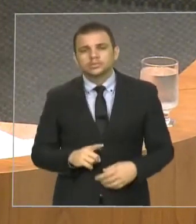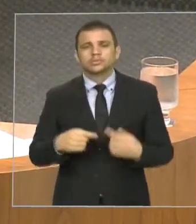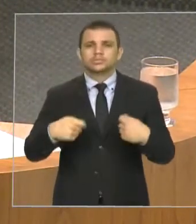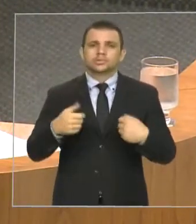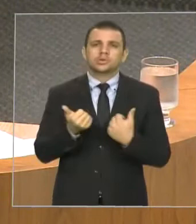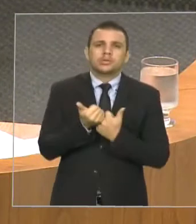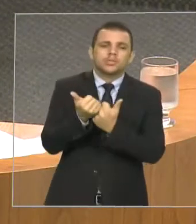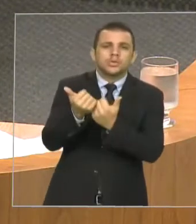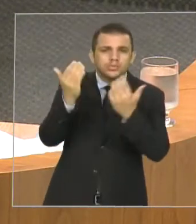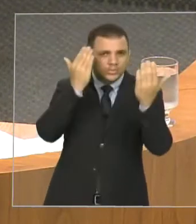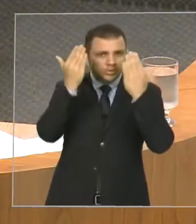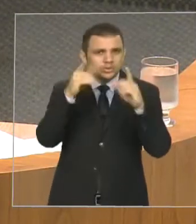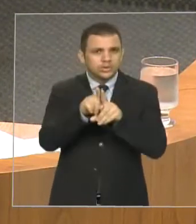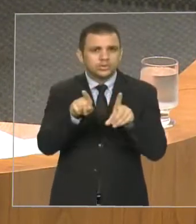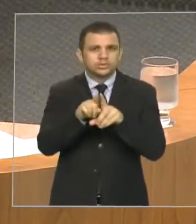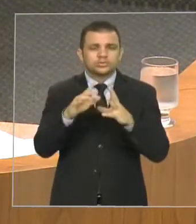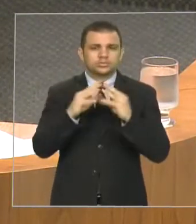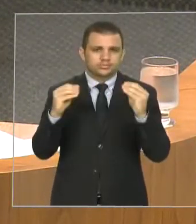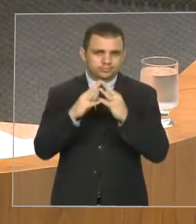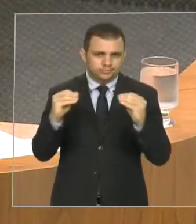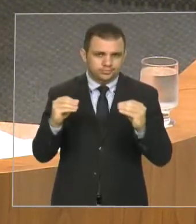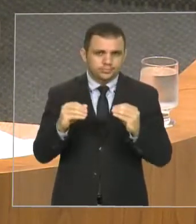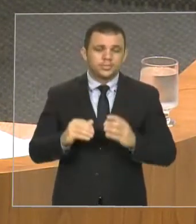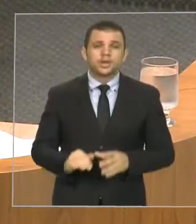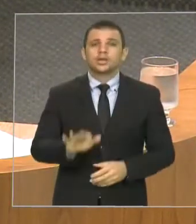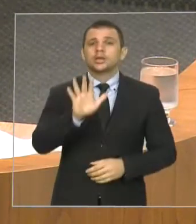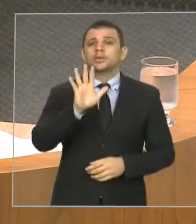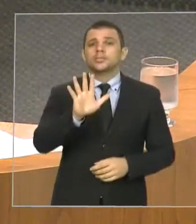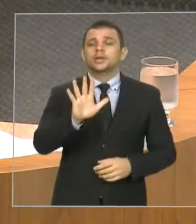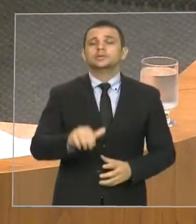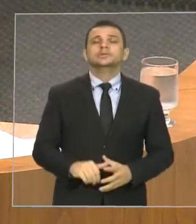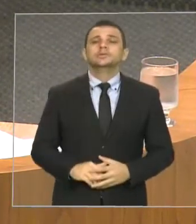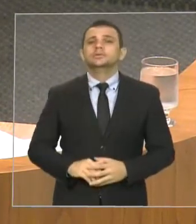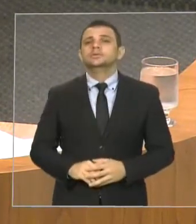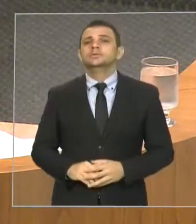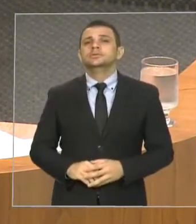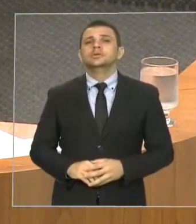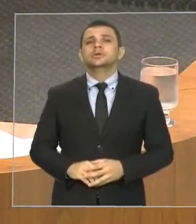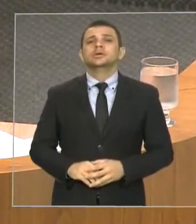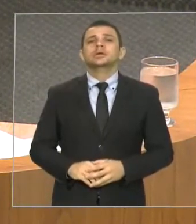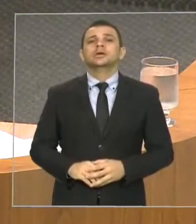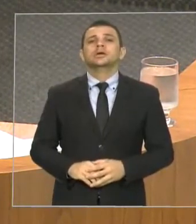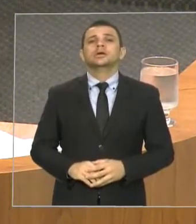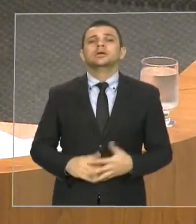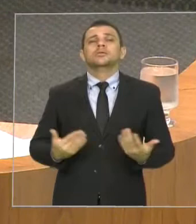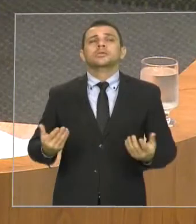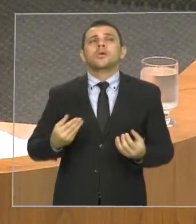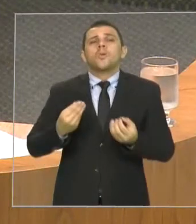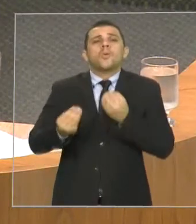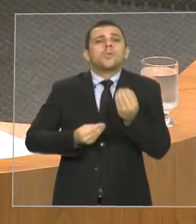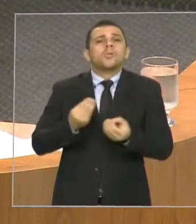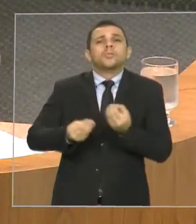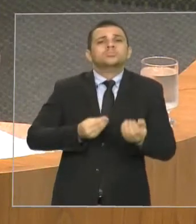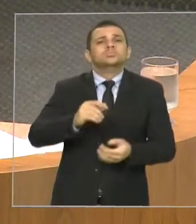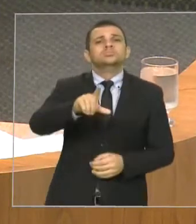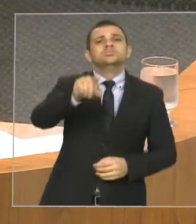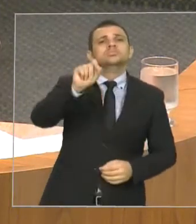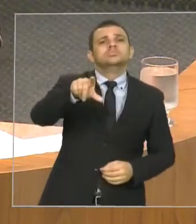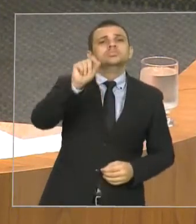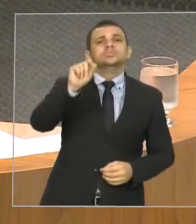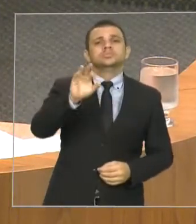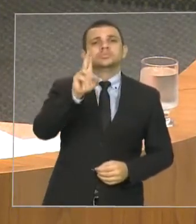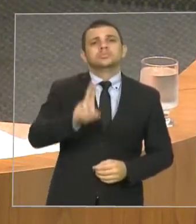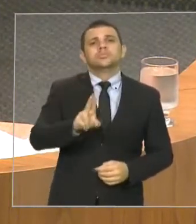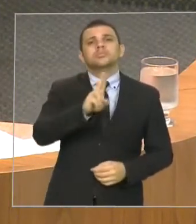espiritual. Mas quais os critérios adotados para a nomeação e para a promoção de